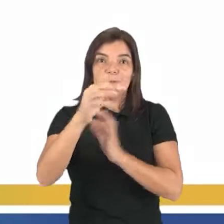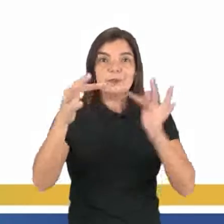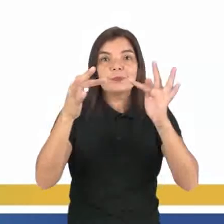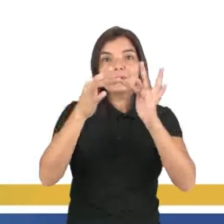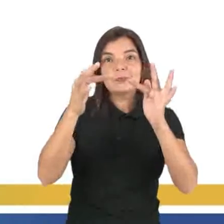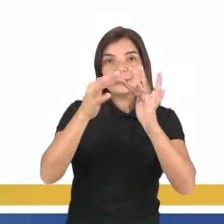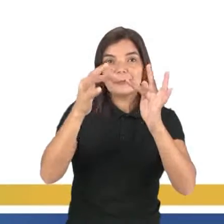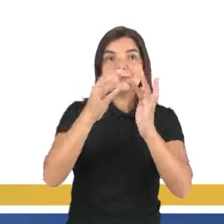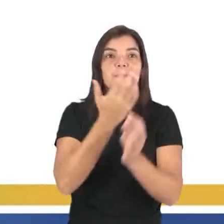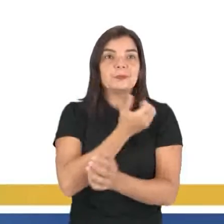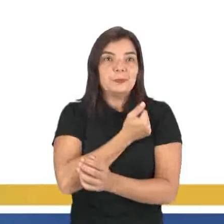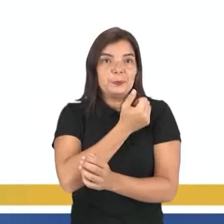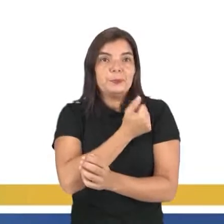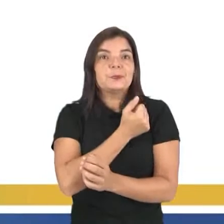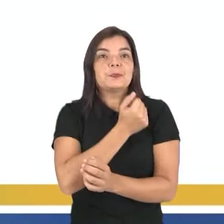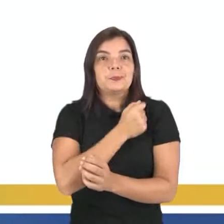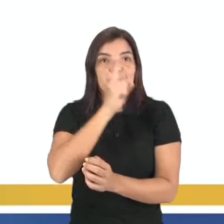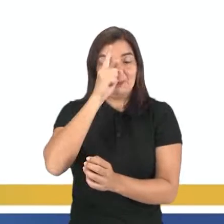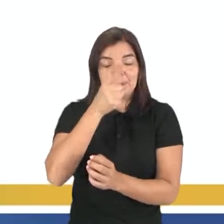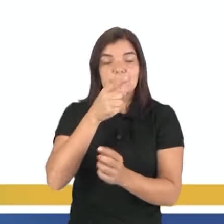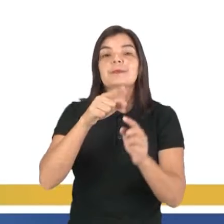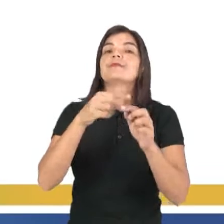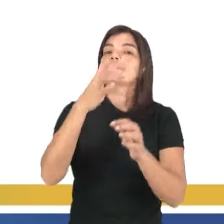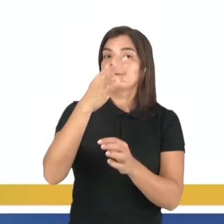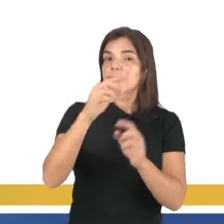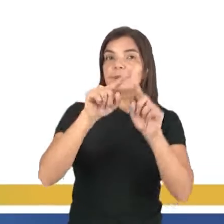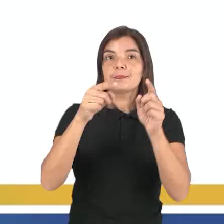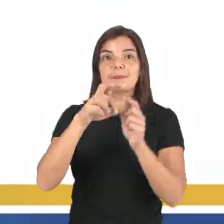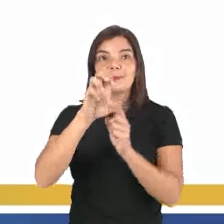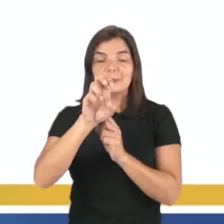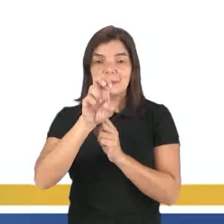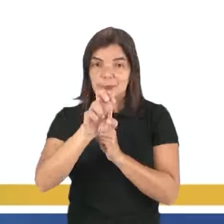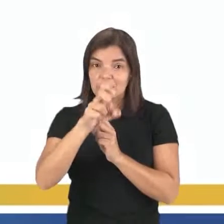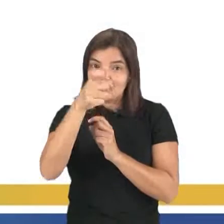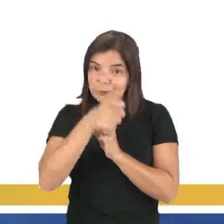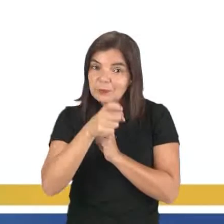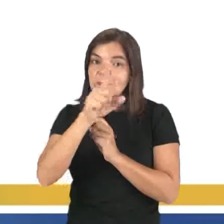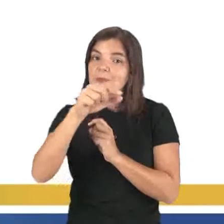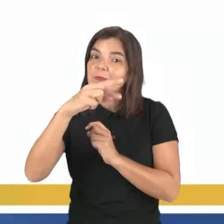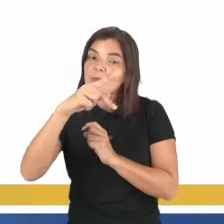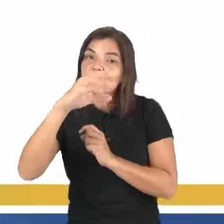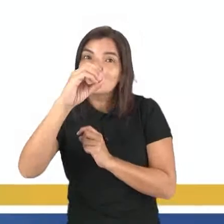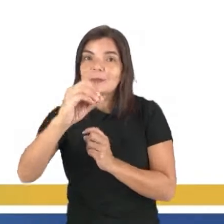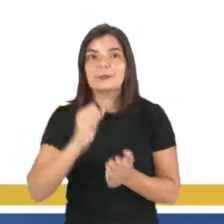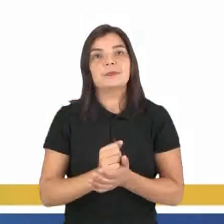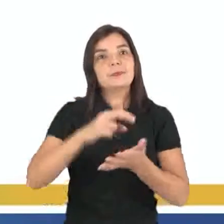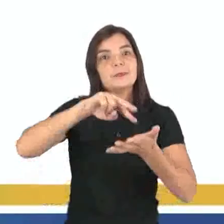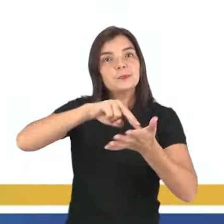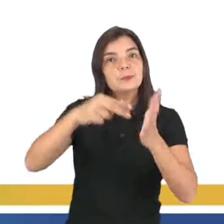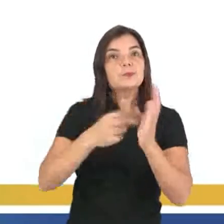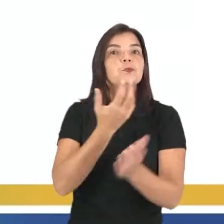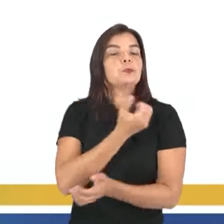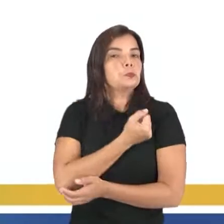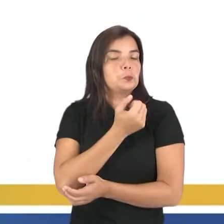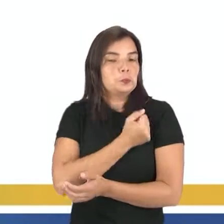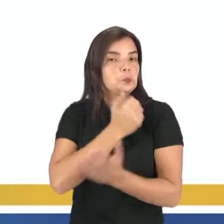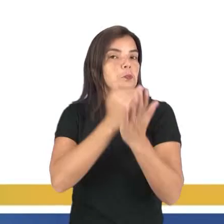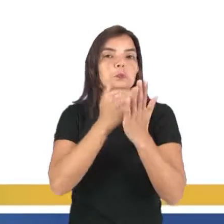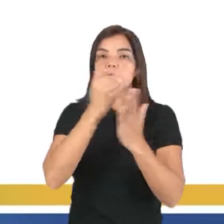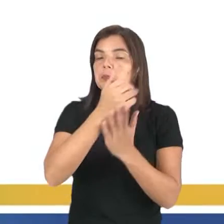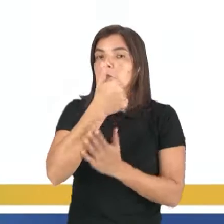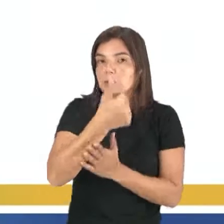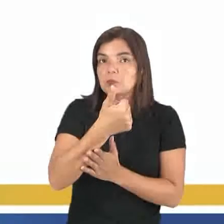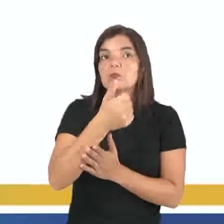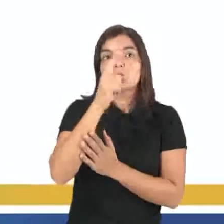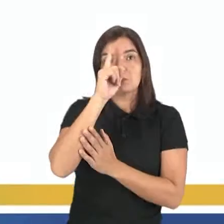de uma função f é o valor do seu domínio tal que f de x é igual a zero. Ou seja, um valor, pode ser mais de um,